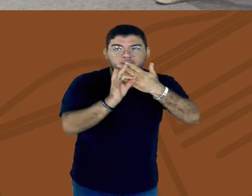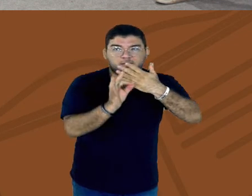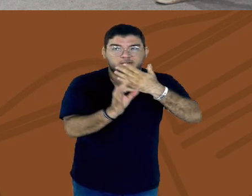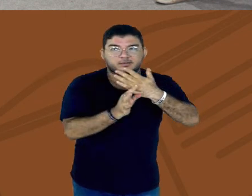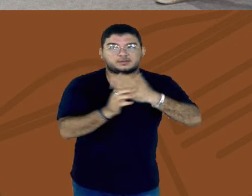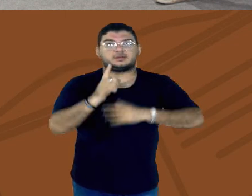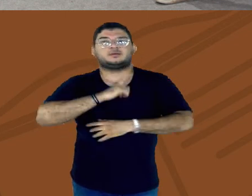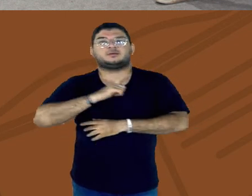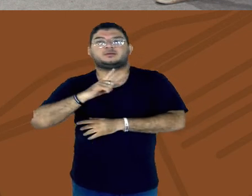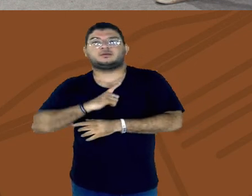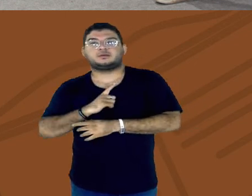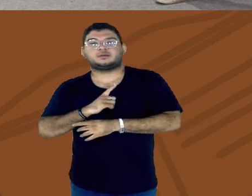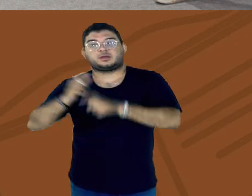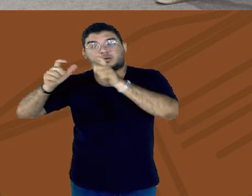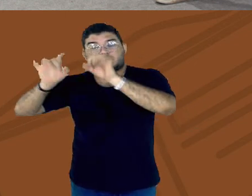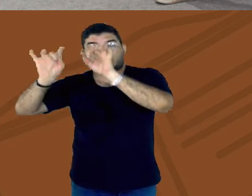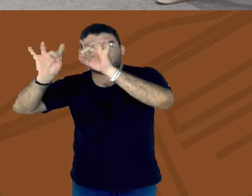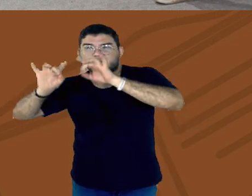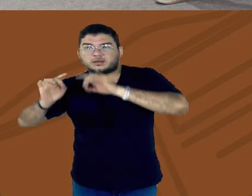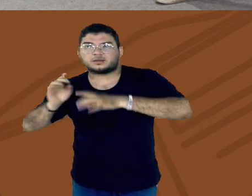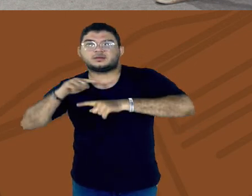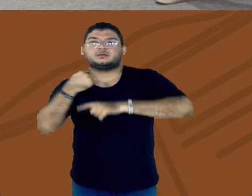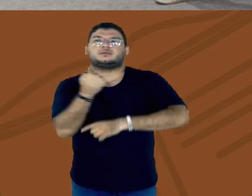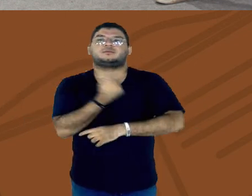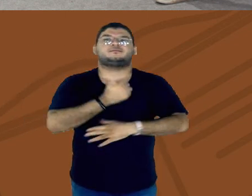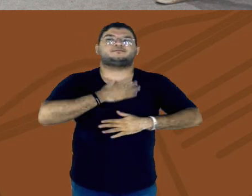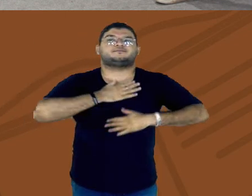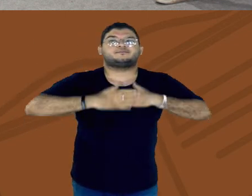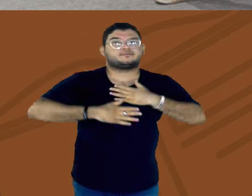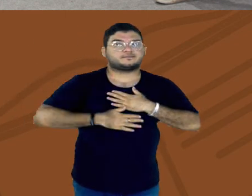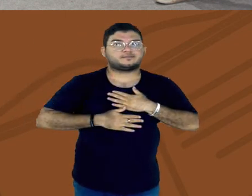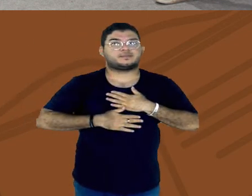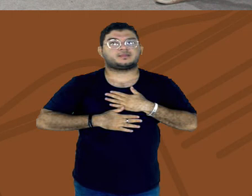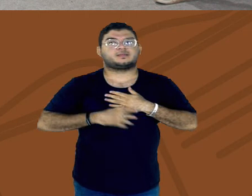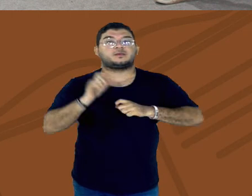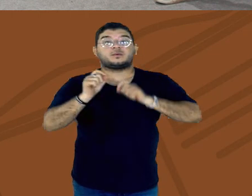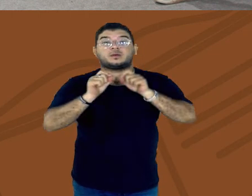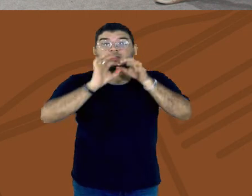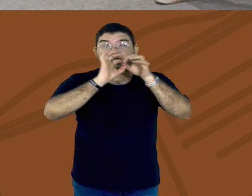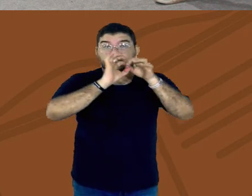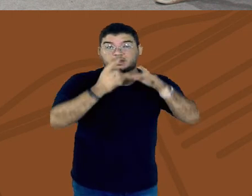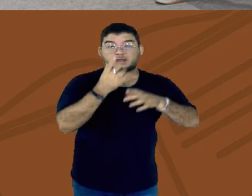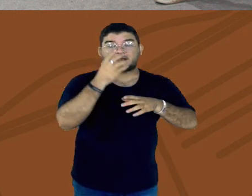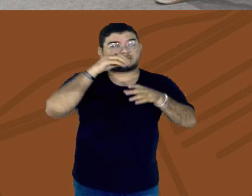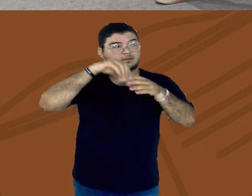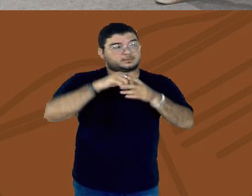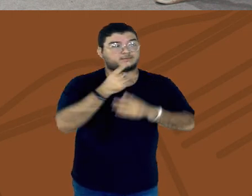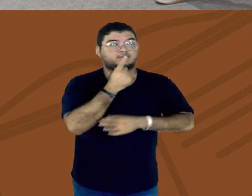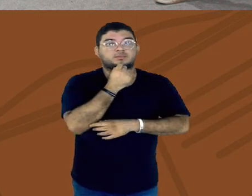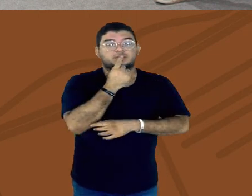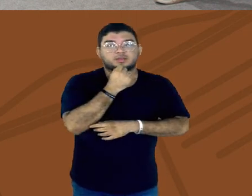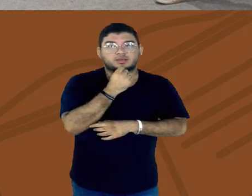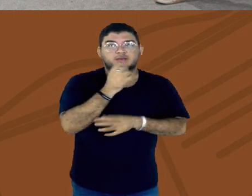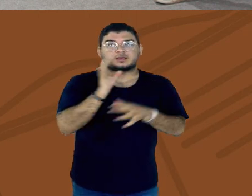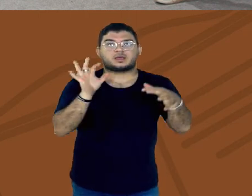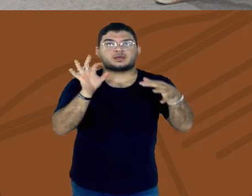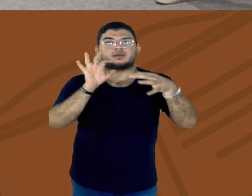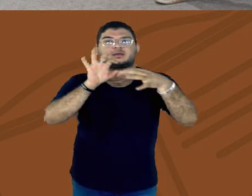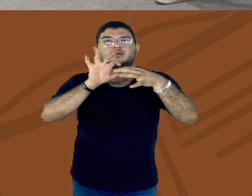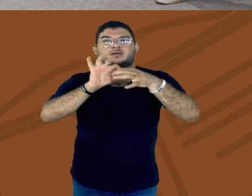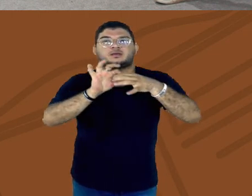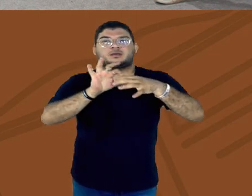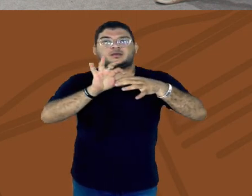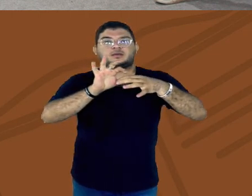que atuam em locais específicos no nosso corpo. Eles são liberados na corrente sanguínea e só se ligam a